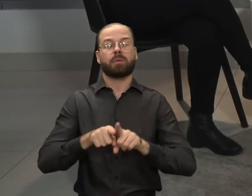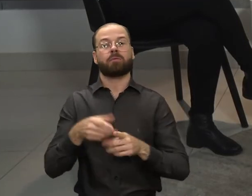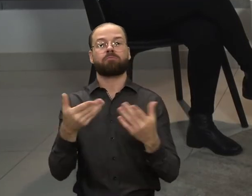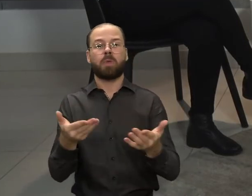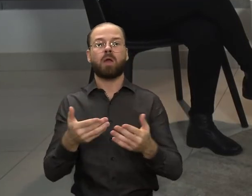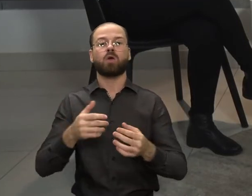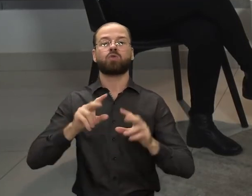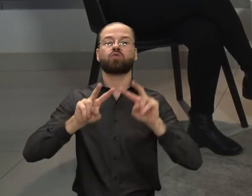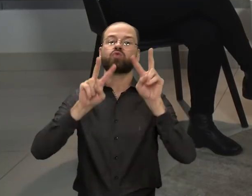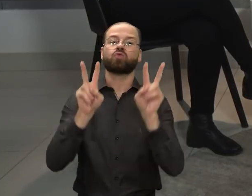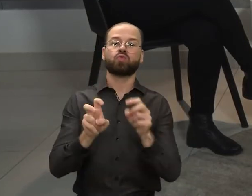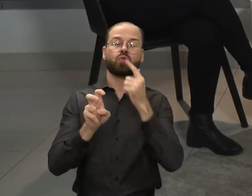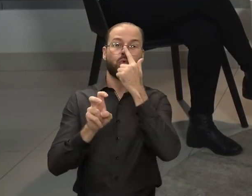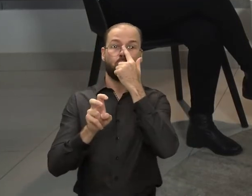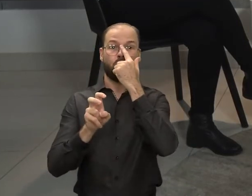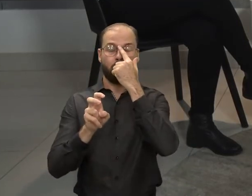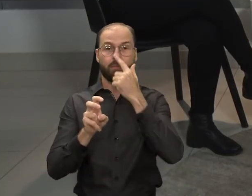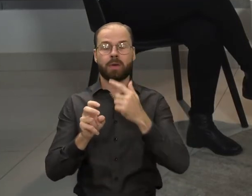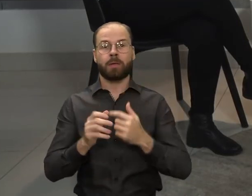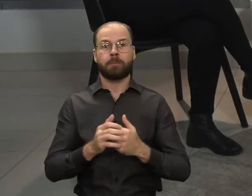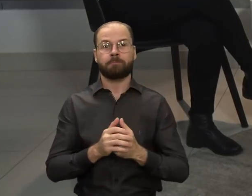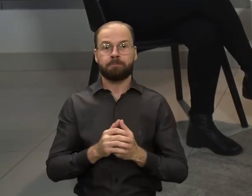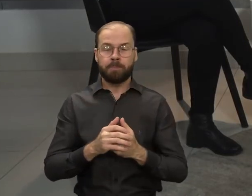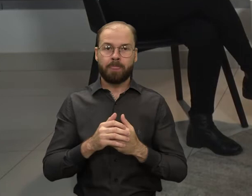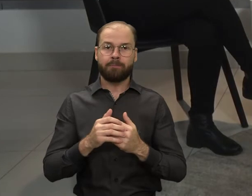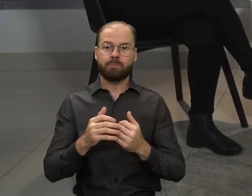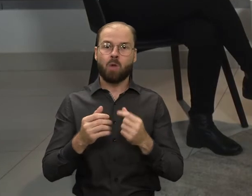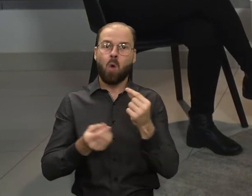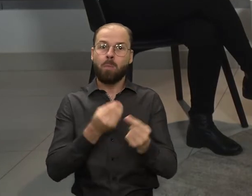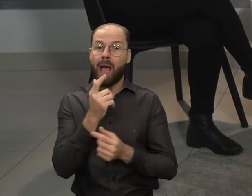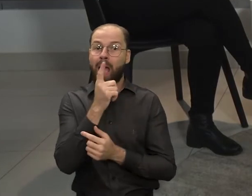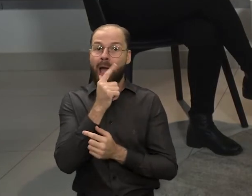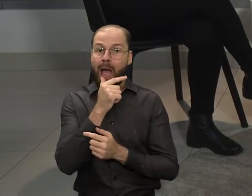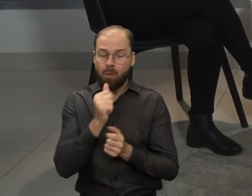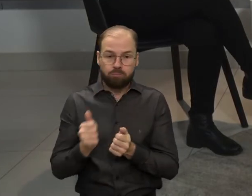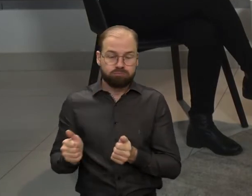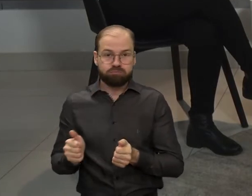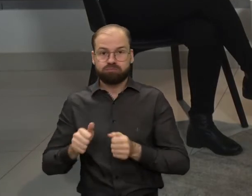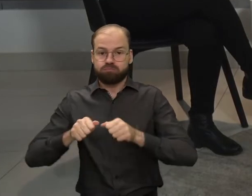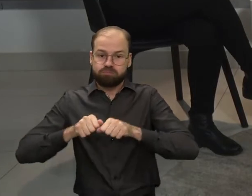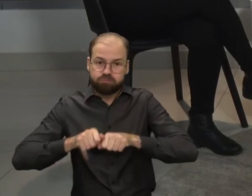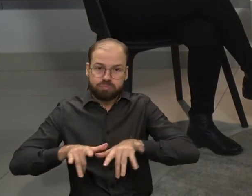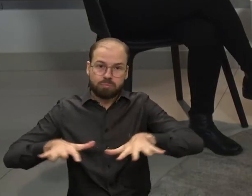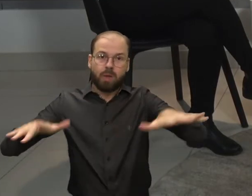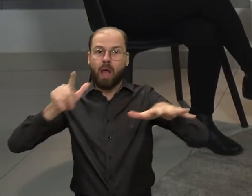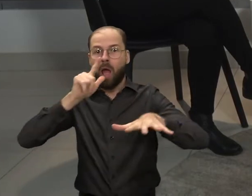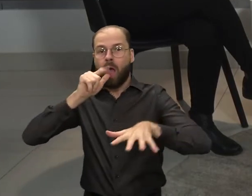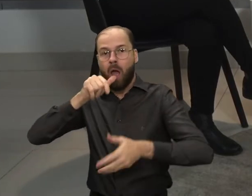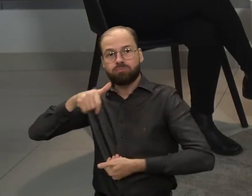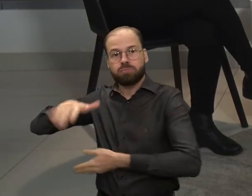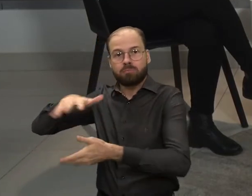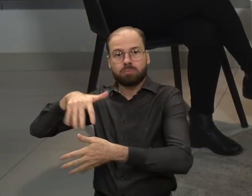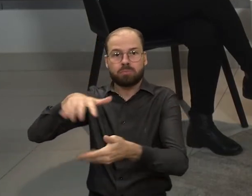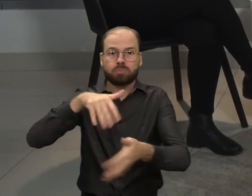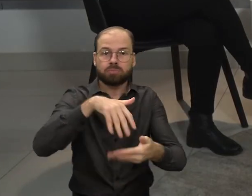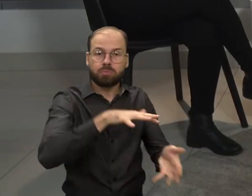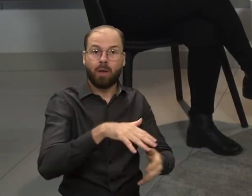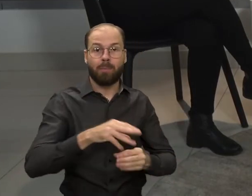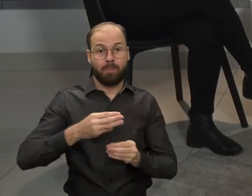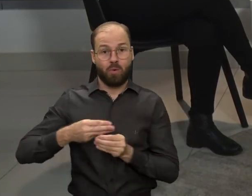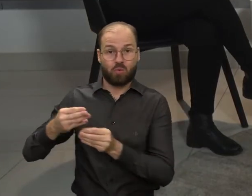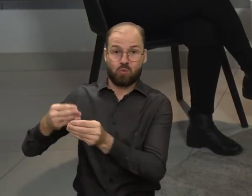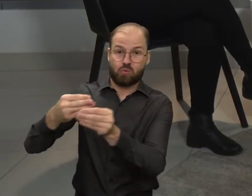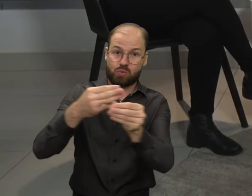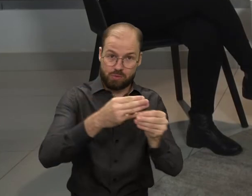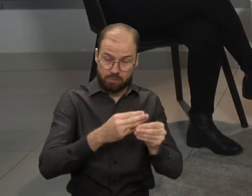na questão de distribuição de água para os municípios, né? Mas